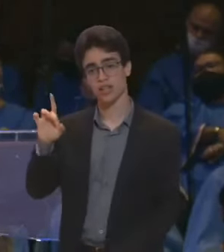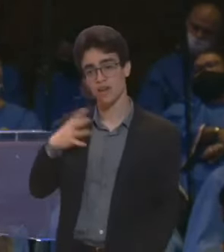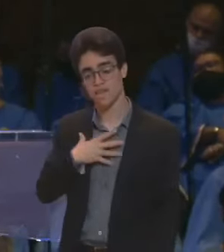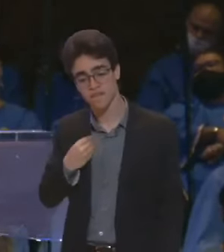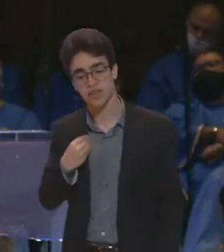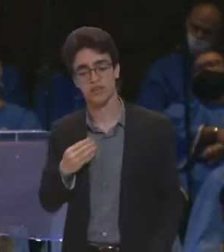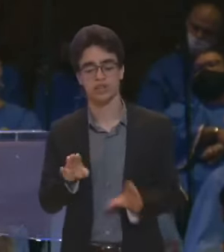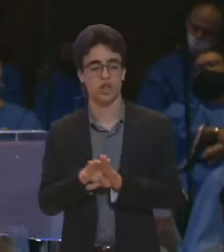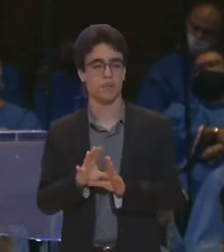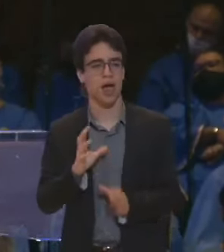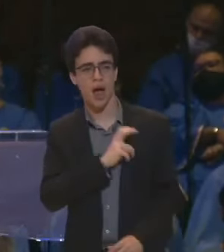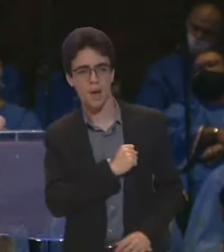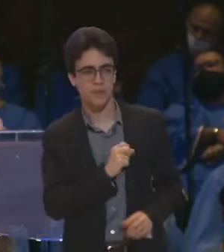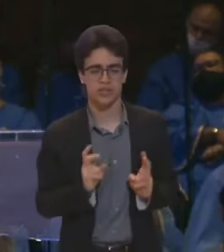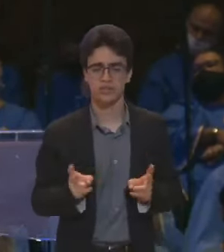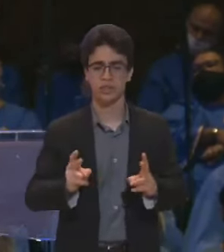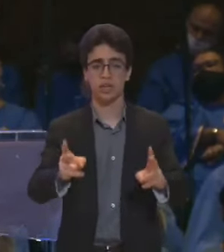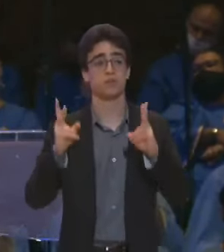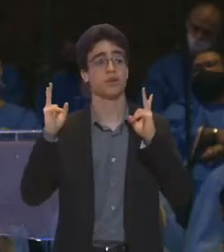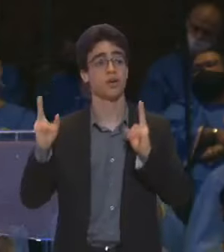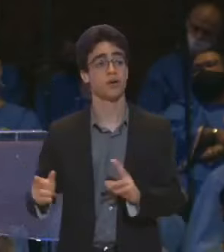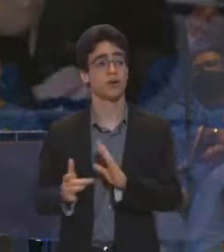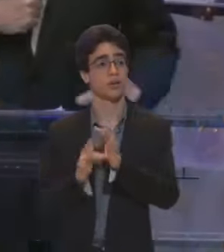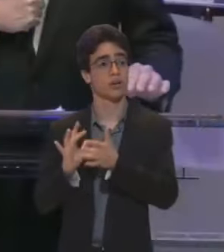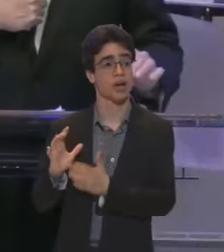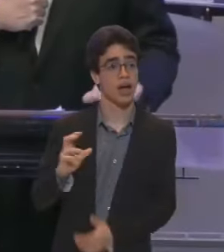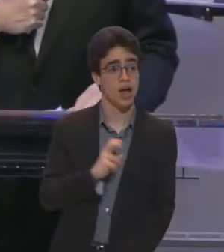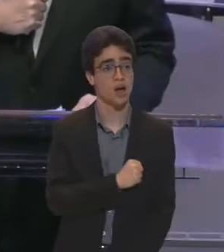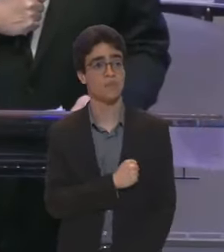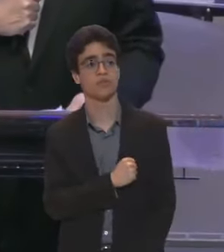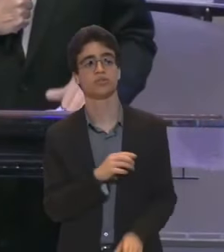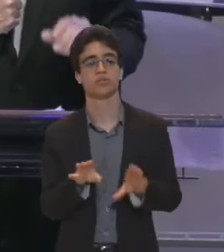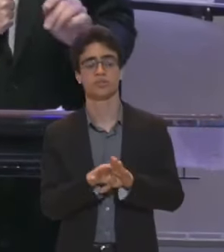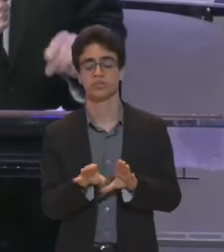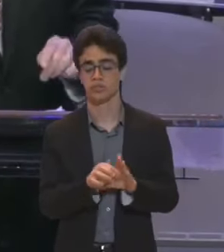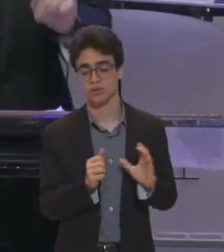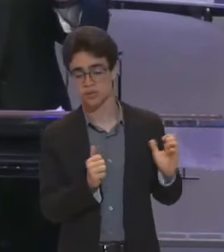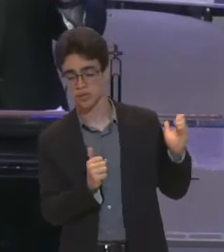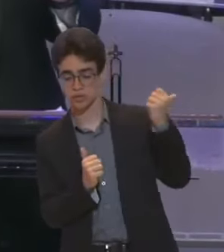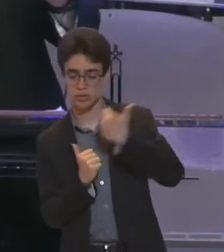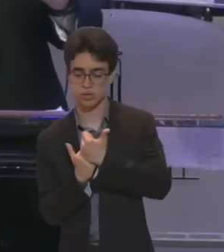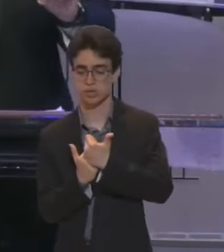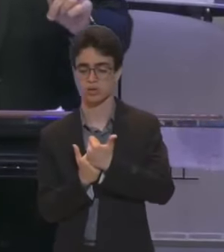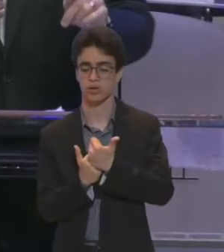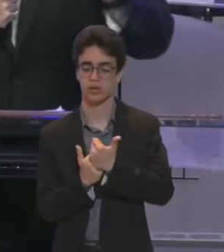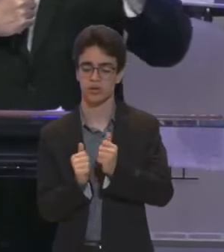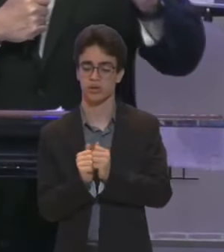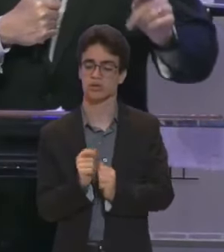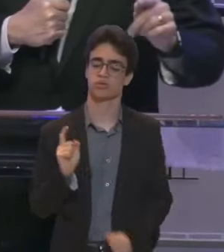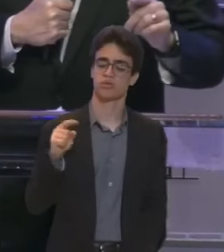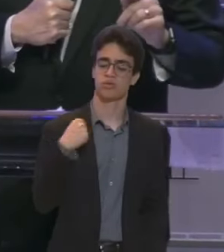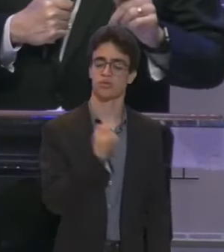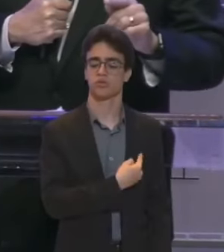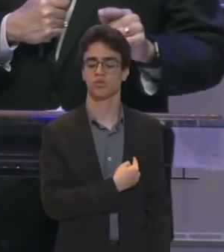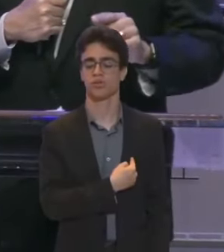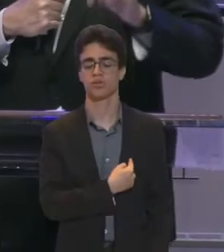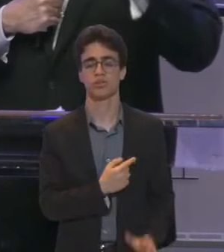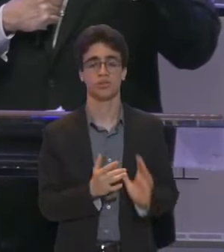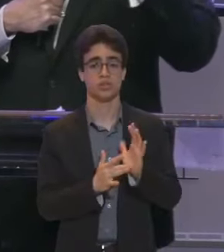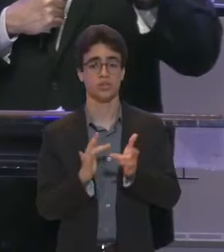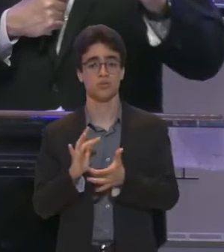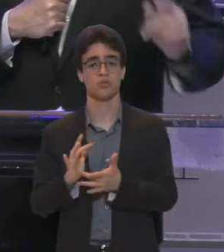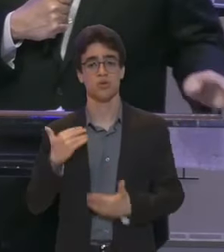em amor, como também Cristo nos amou e se entregou a si mesmo por nós, como oferta